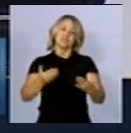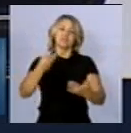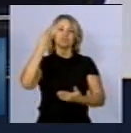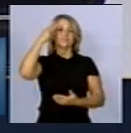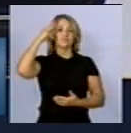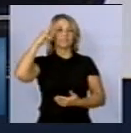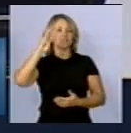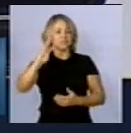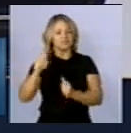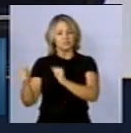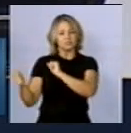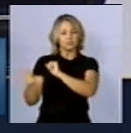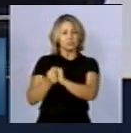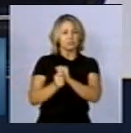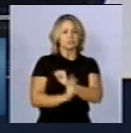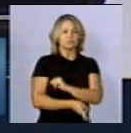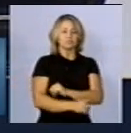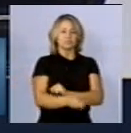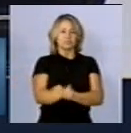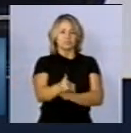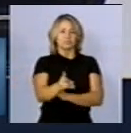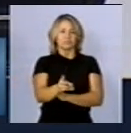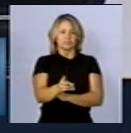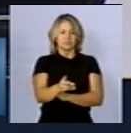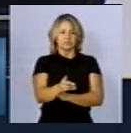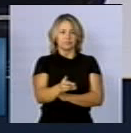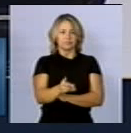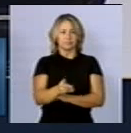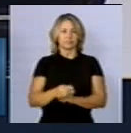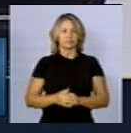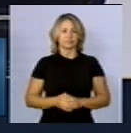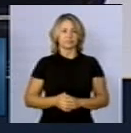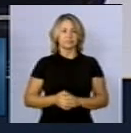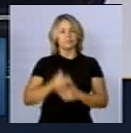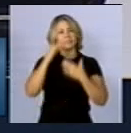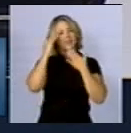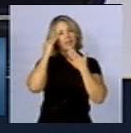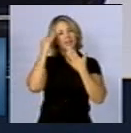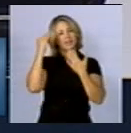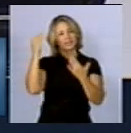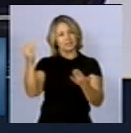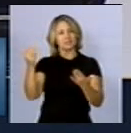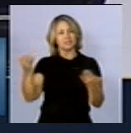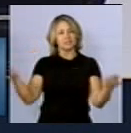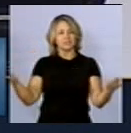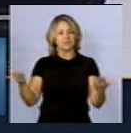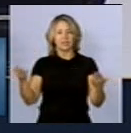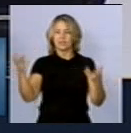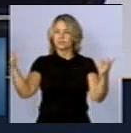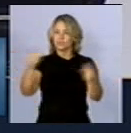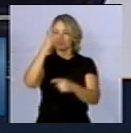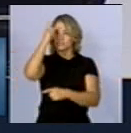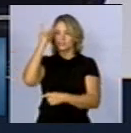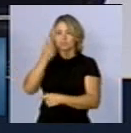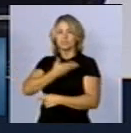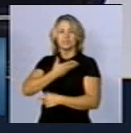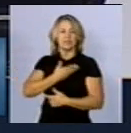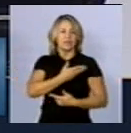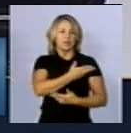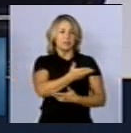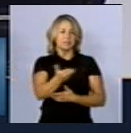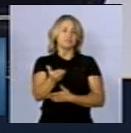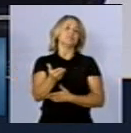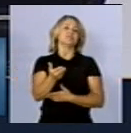desses três dias estiveram aqui conosco e agradeço as partes os amigos Curi